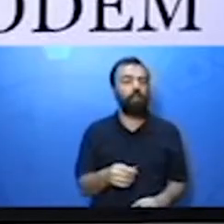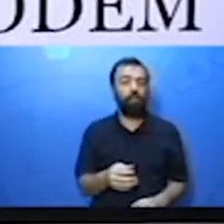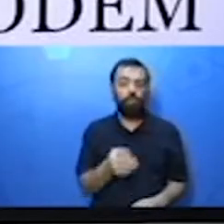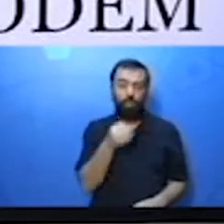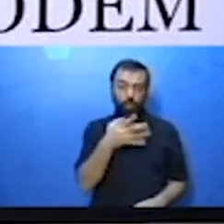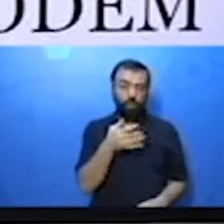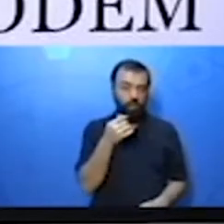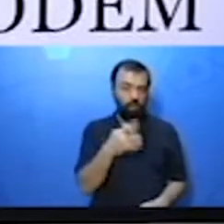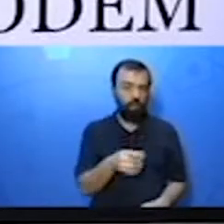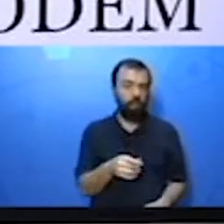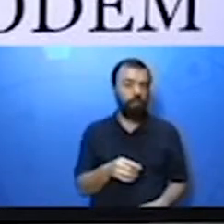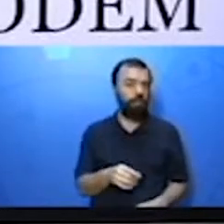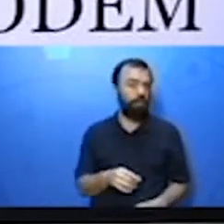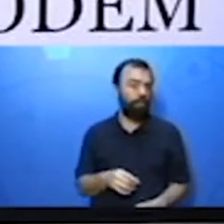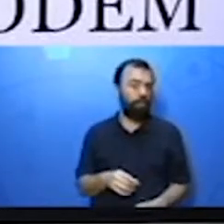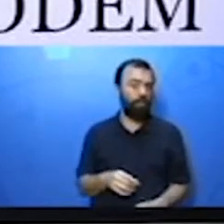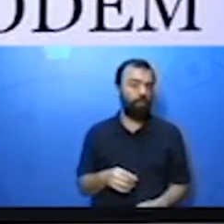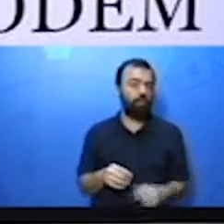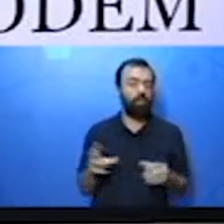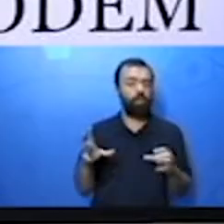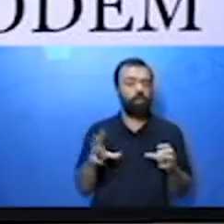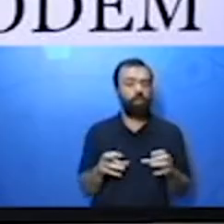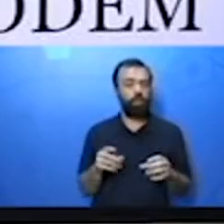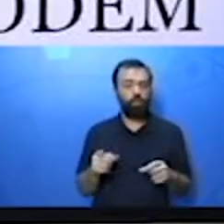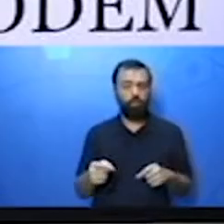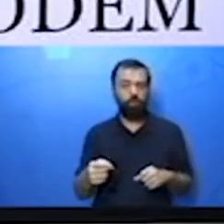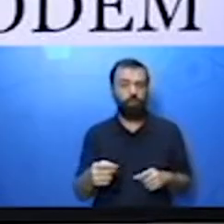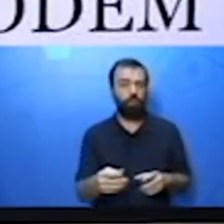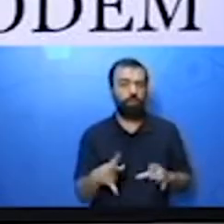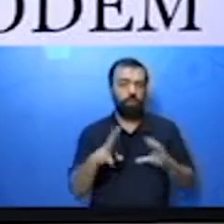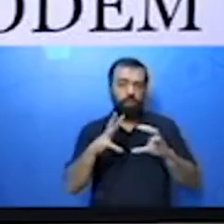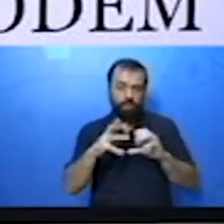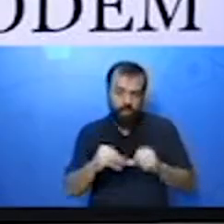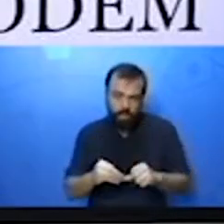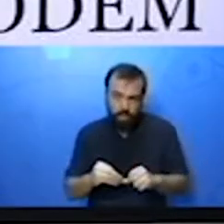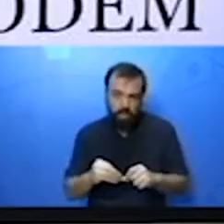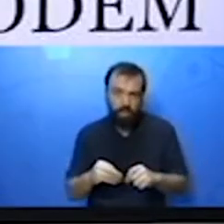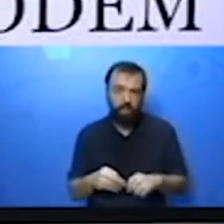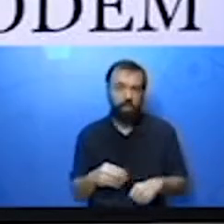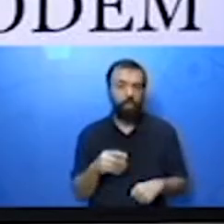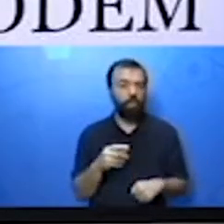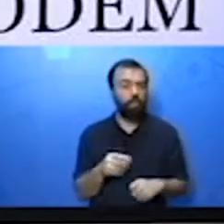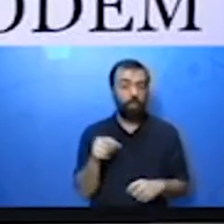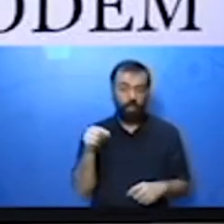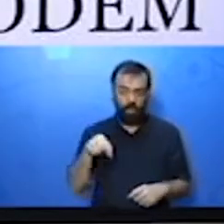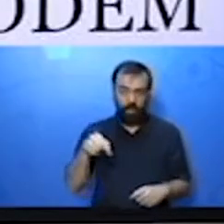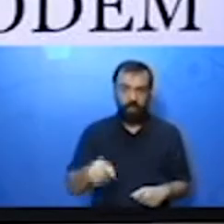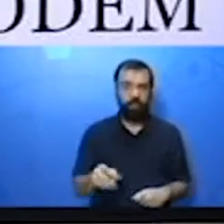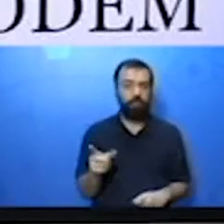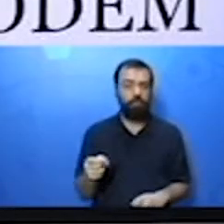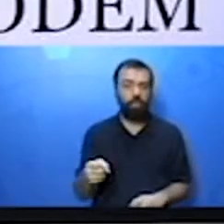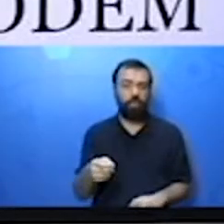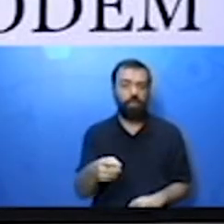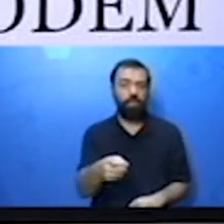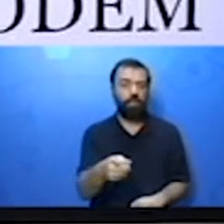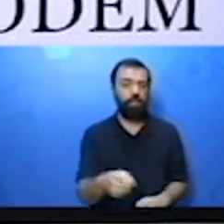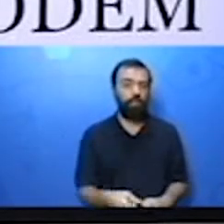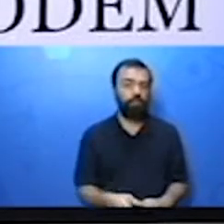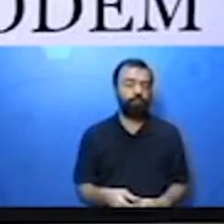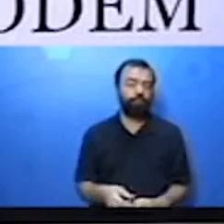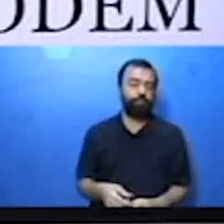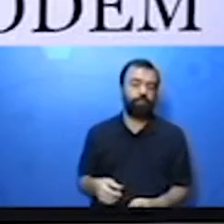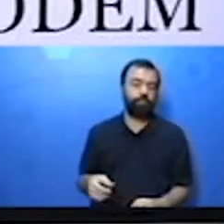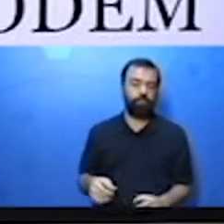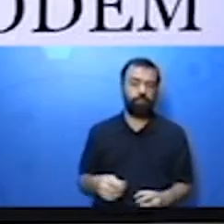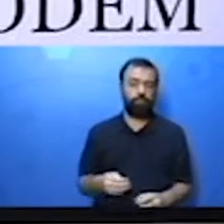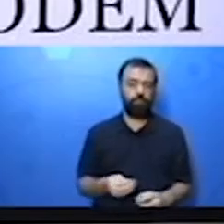O seu corpo se mantém resistente àquele micro-organismo e depois, a hora que você tomar